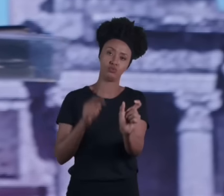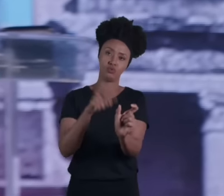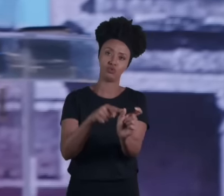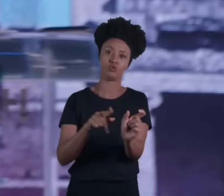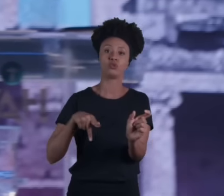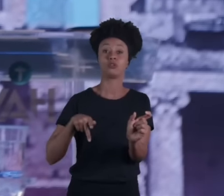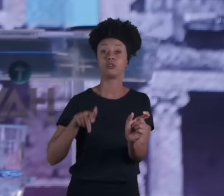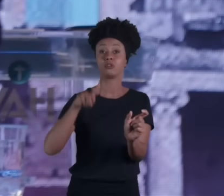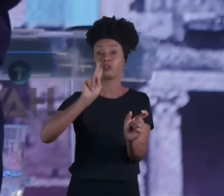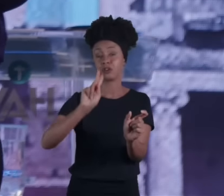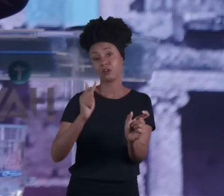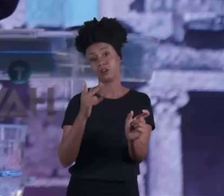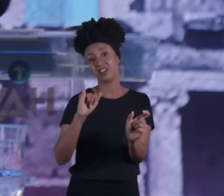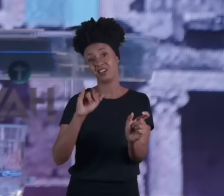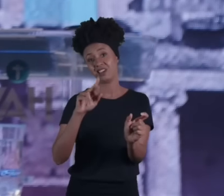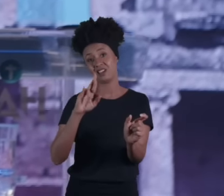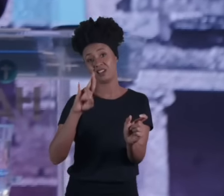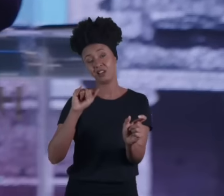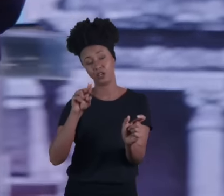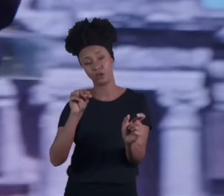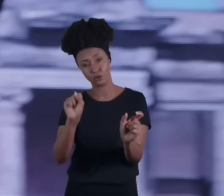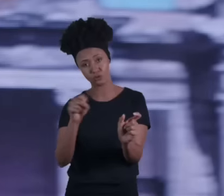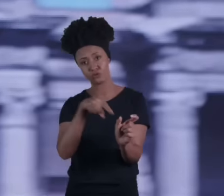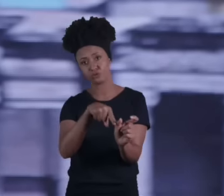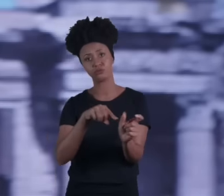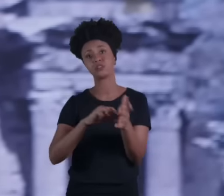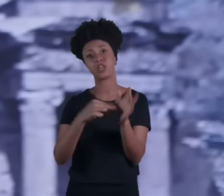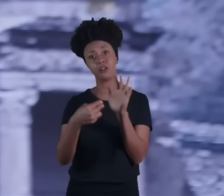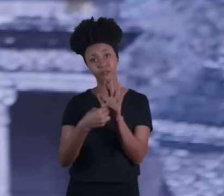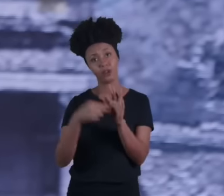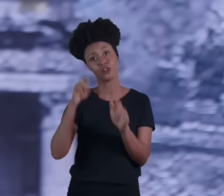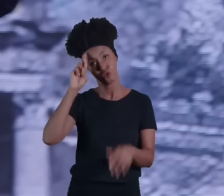E eu termino esta palavra dizendo para vocês